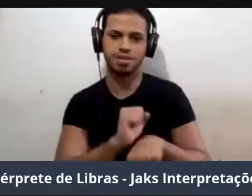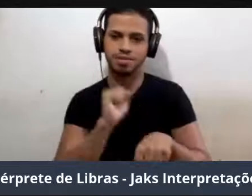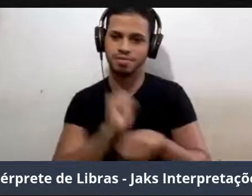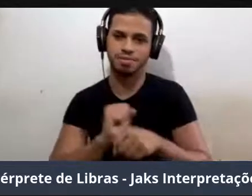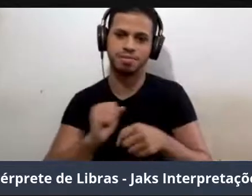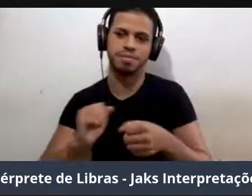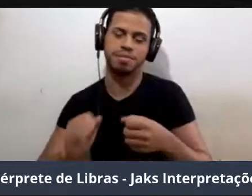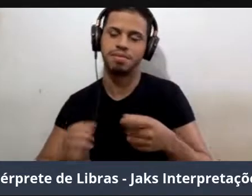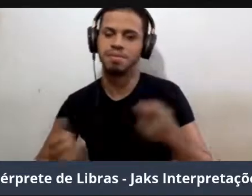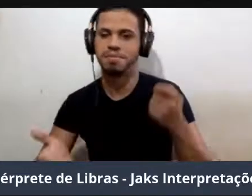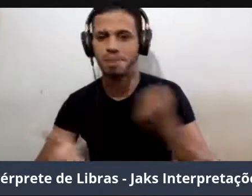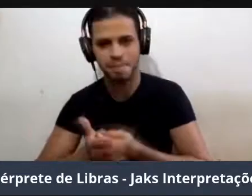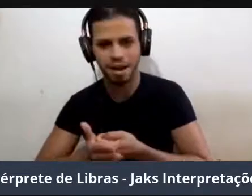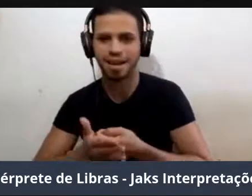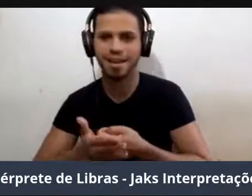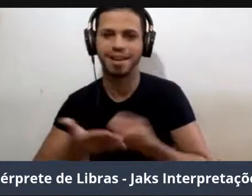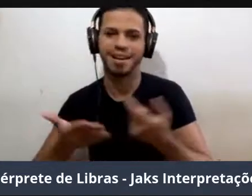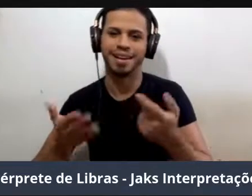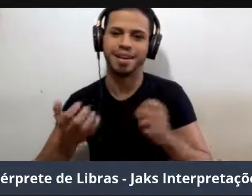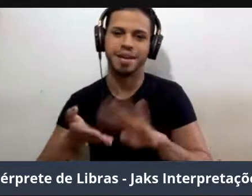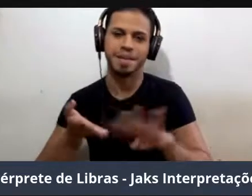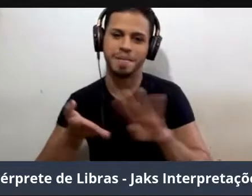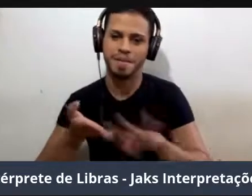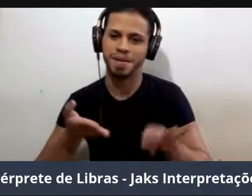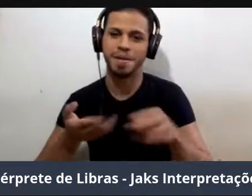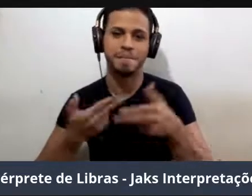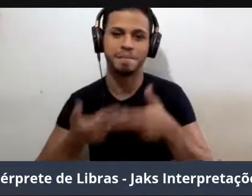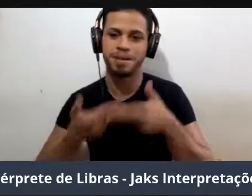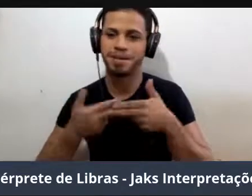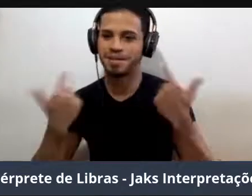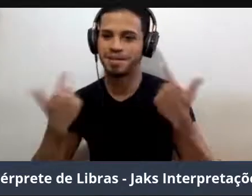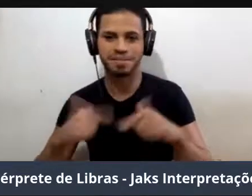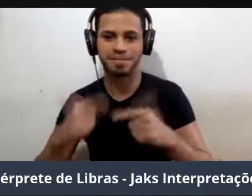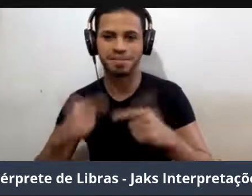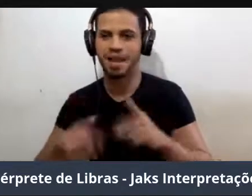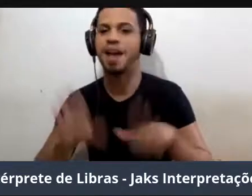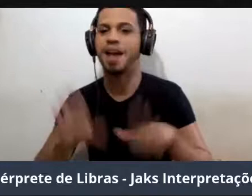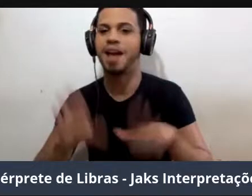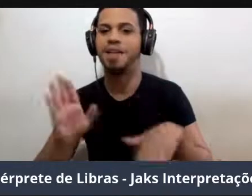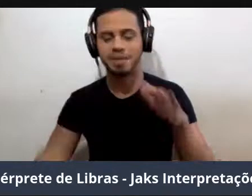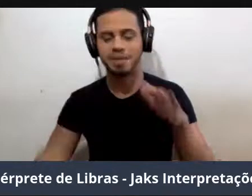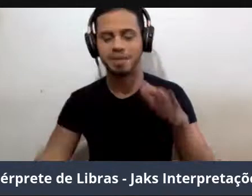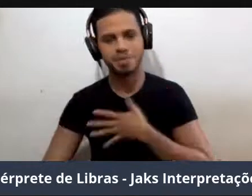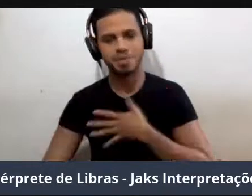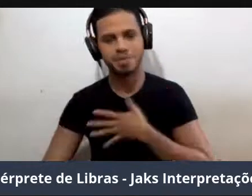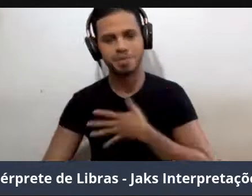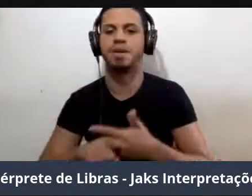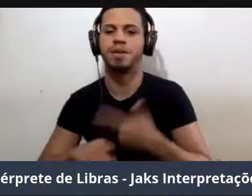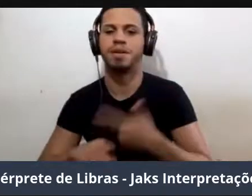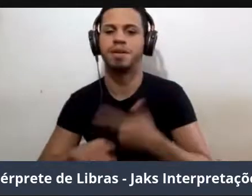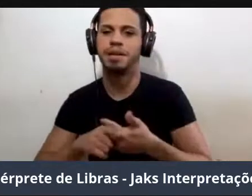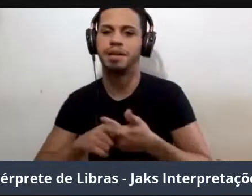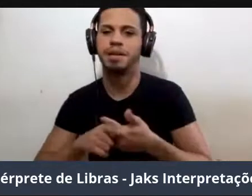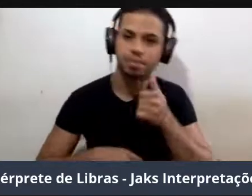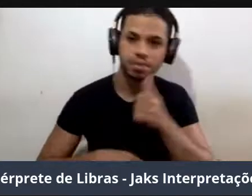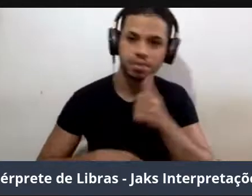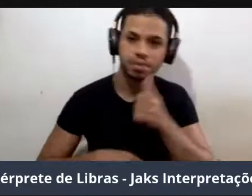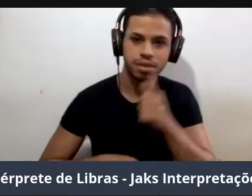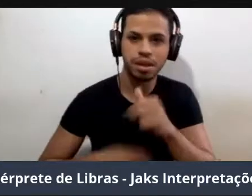e eu até me surpreendo assim comigo mesmo, como eu estou com a mulher, a paciência que eu tenho.